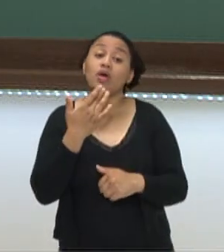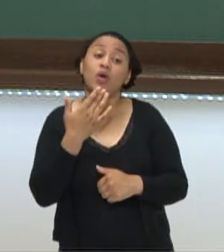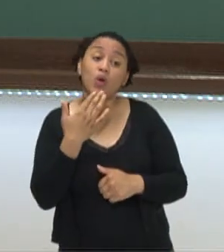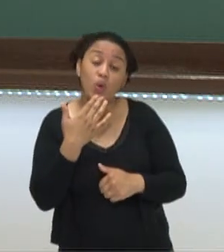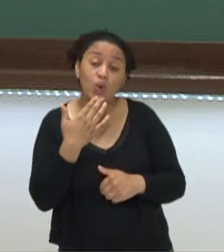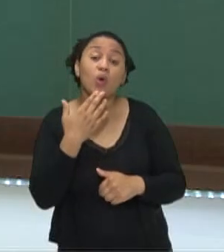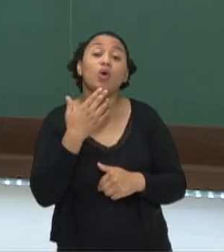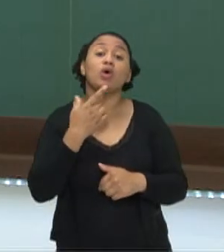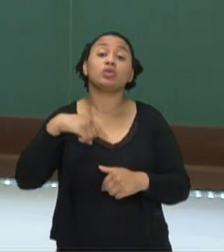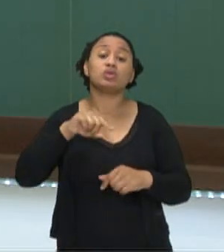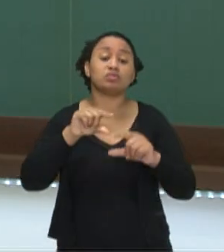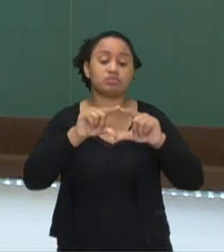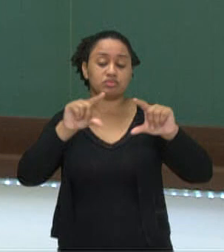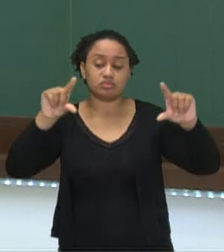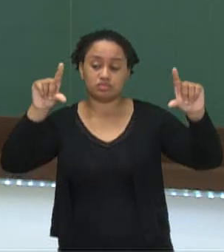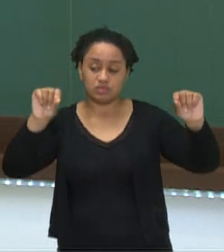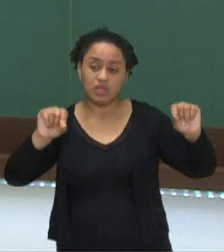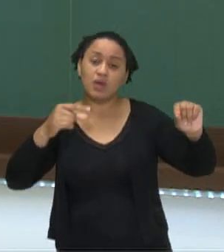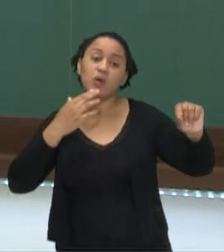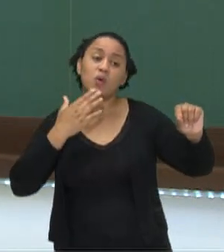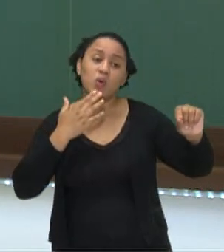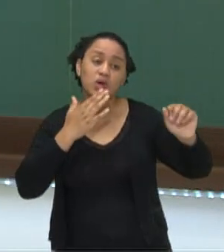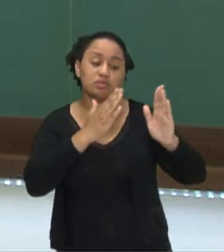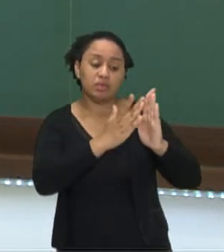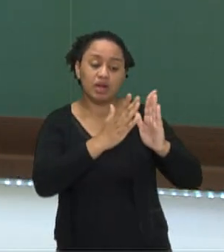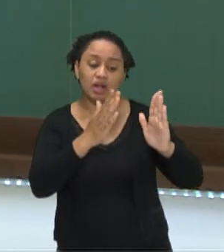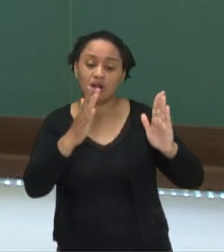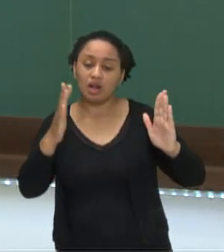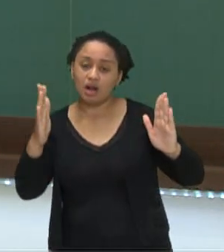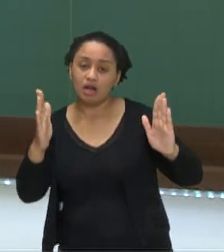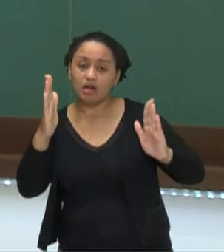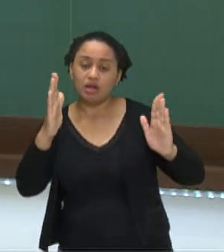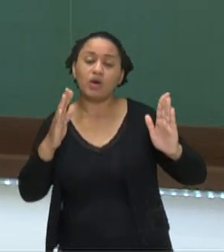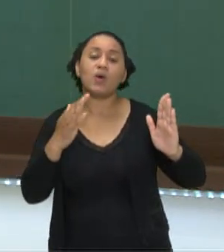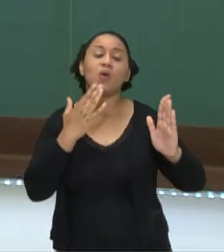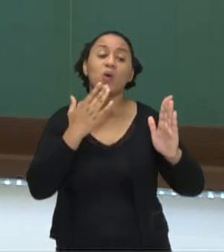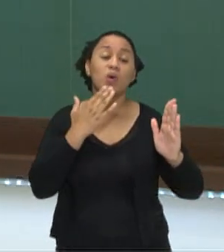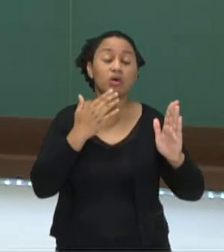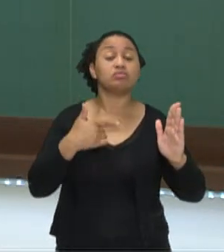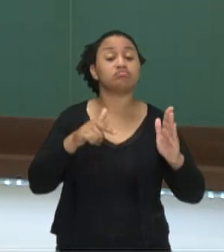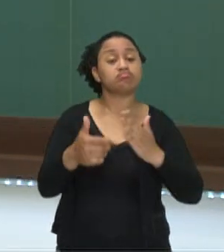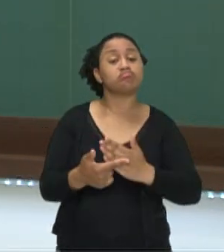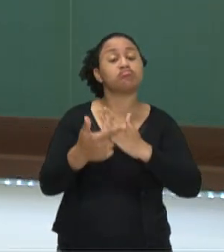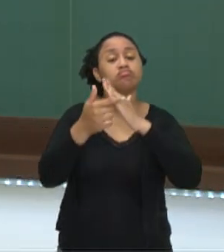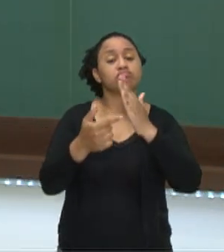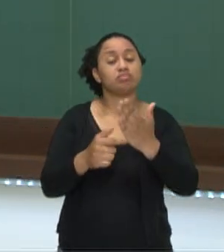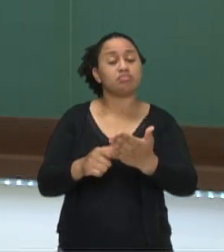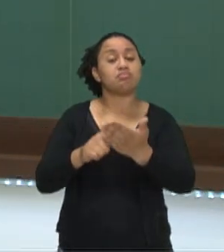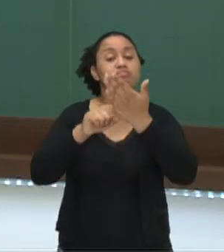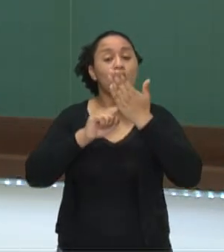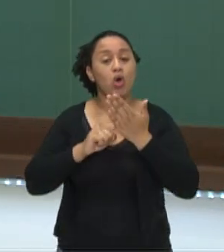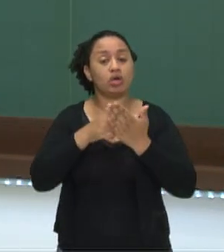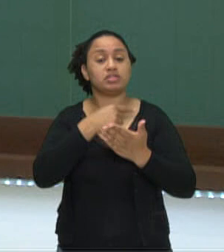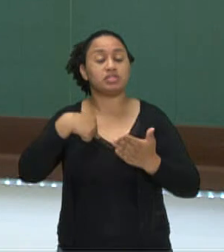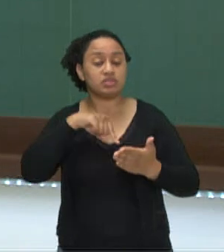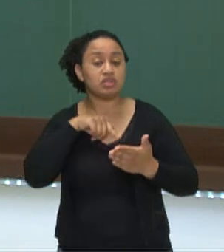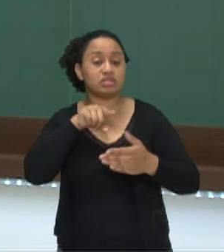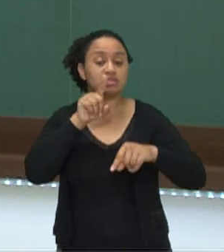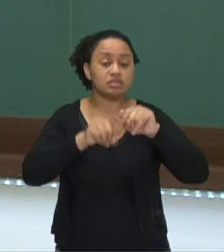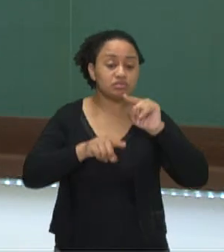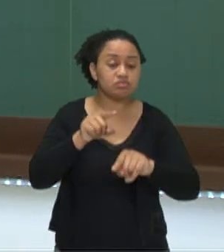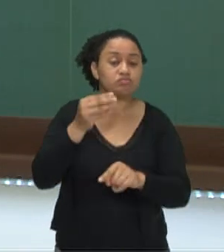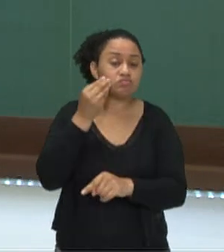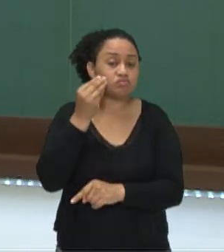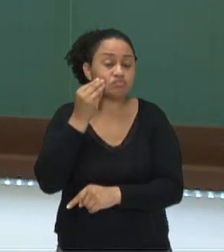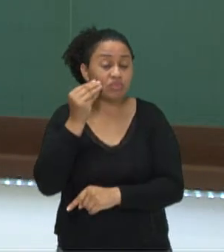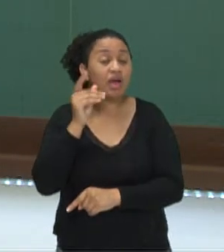gente utiliza uma escala e essa escala de cores vai nos indicar se aquele produto que você